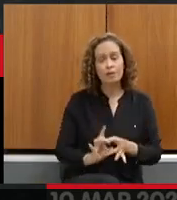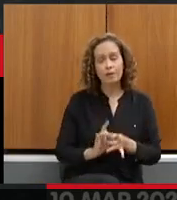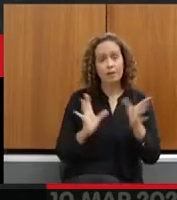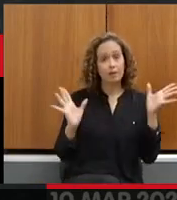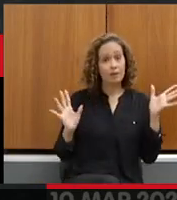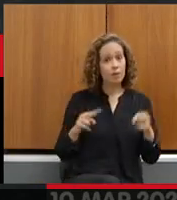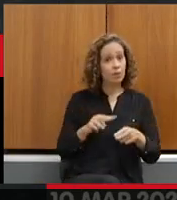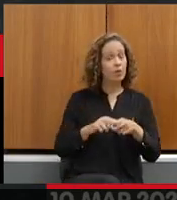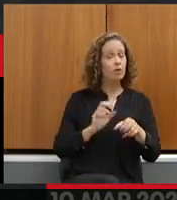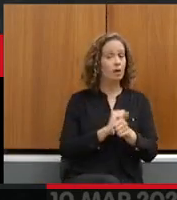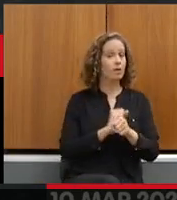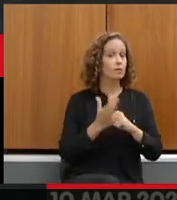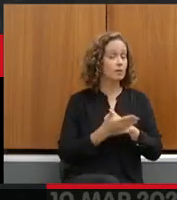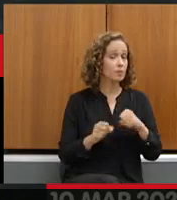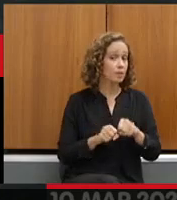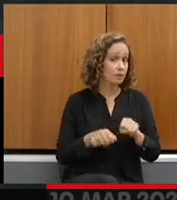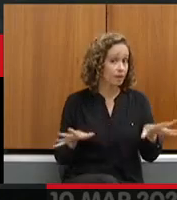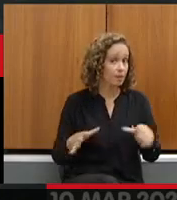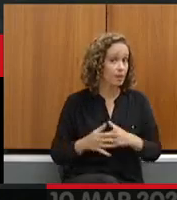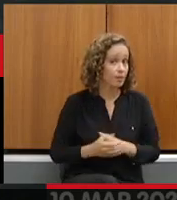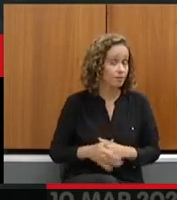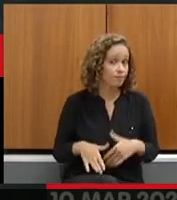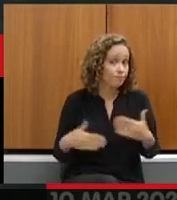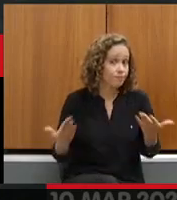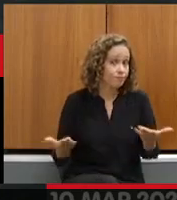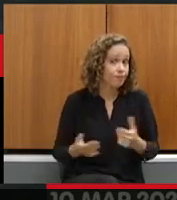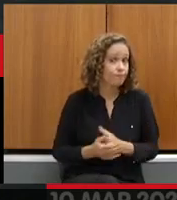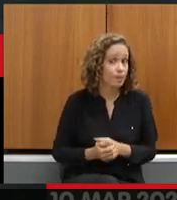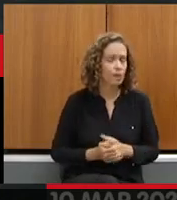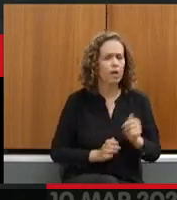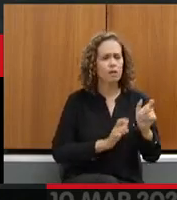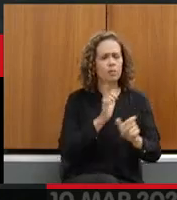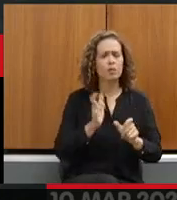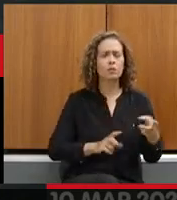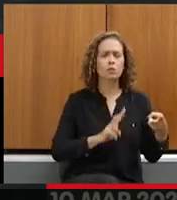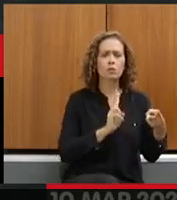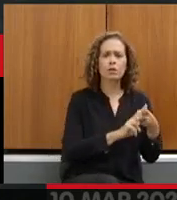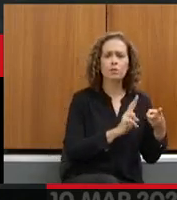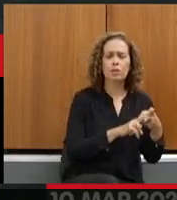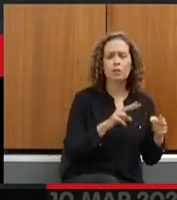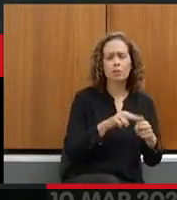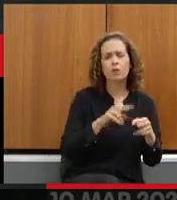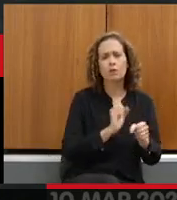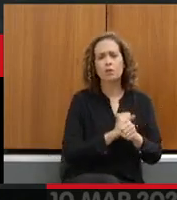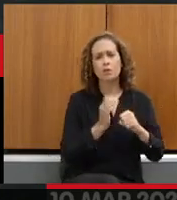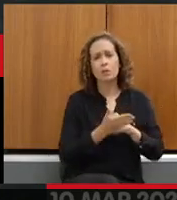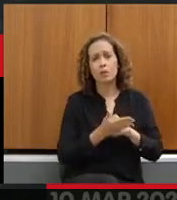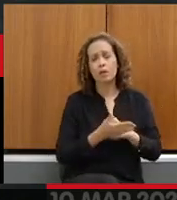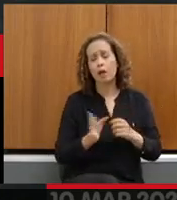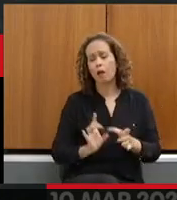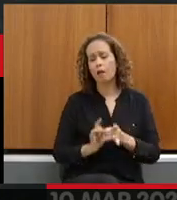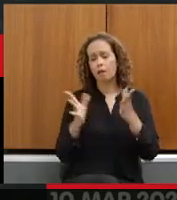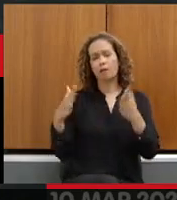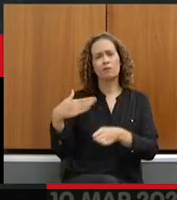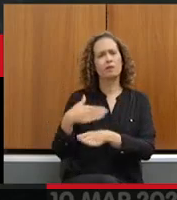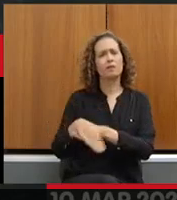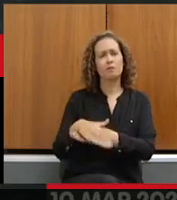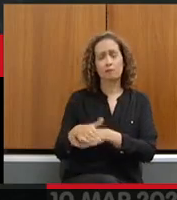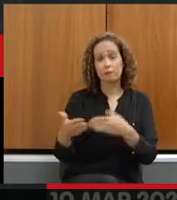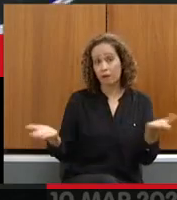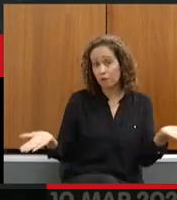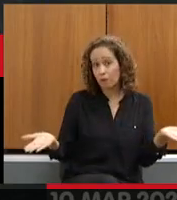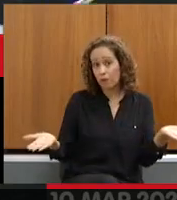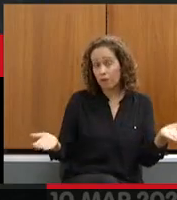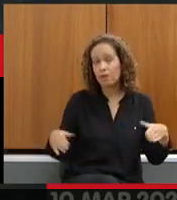poderia então prioriza-se presos por causa da pandemia coloca na rua e